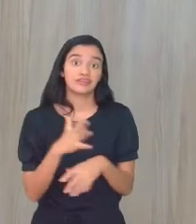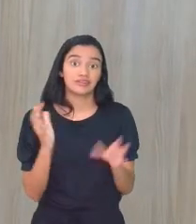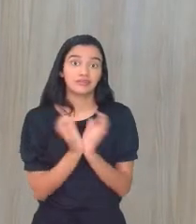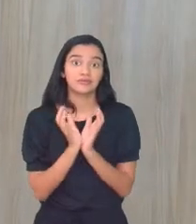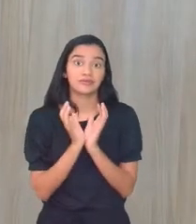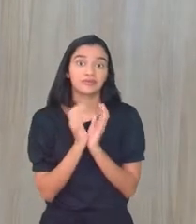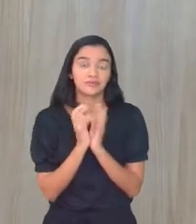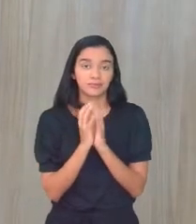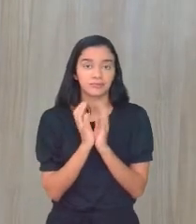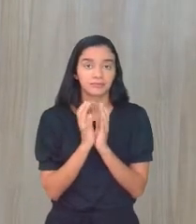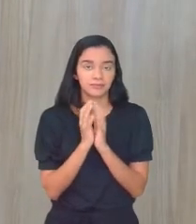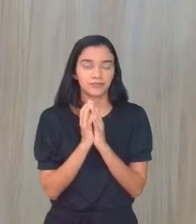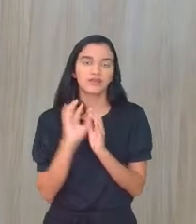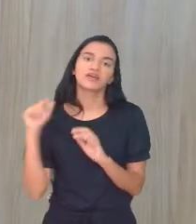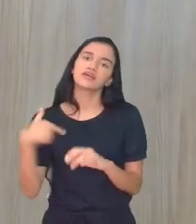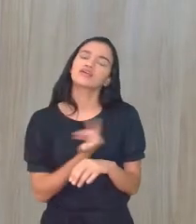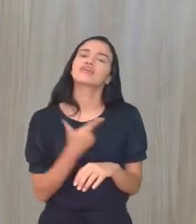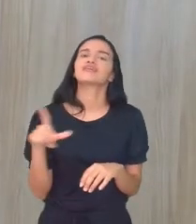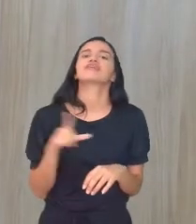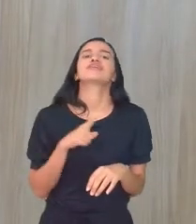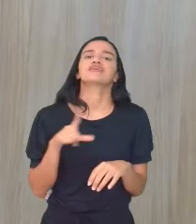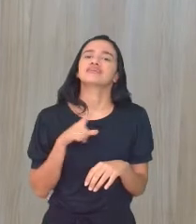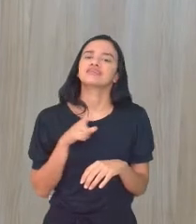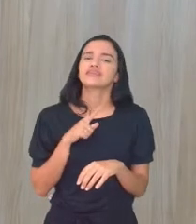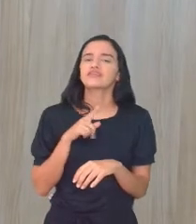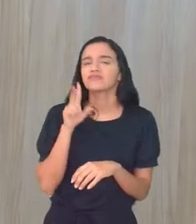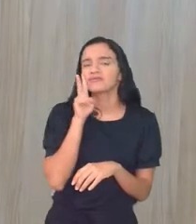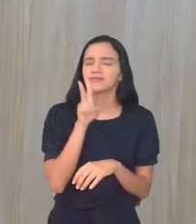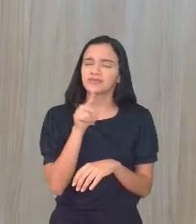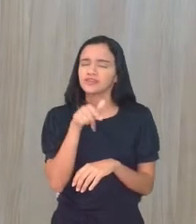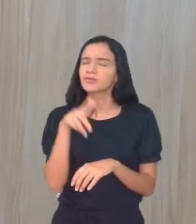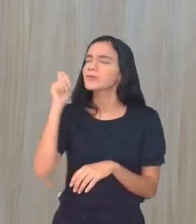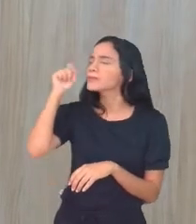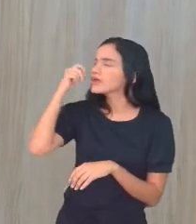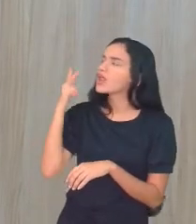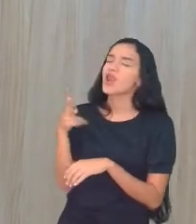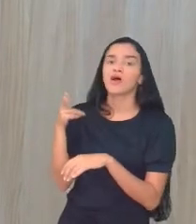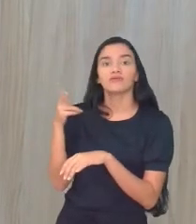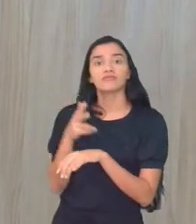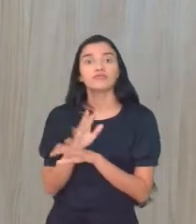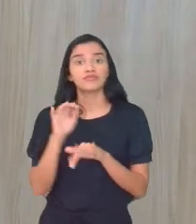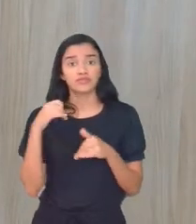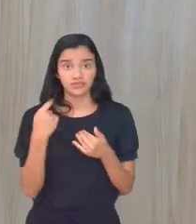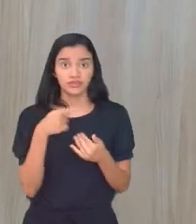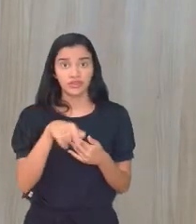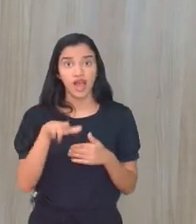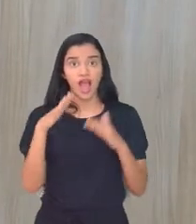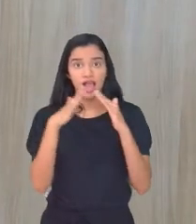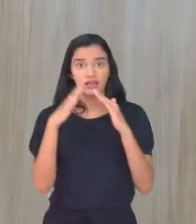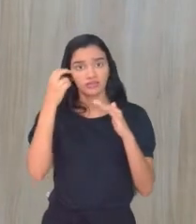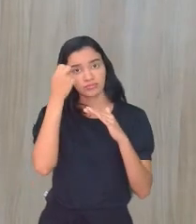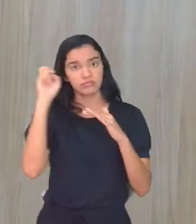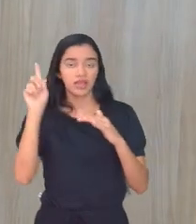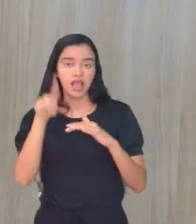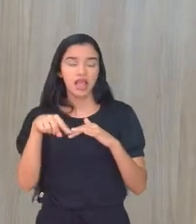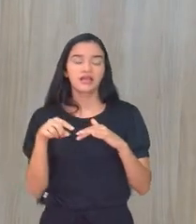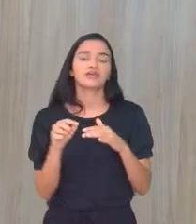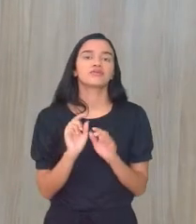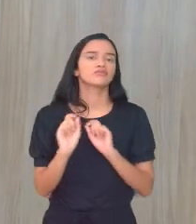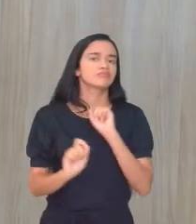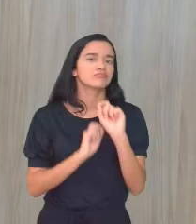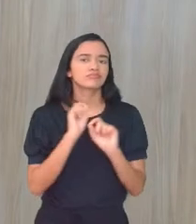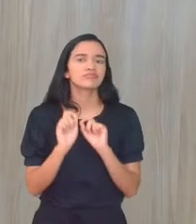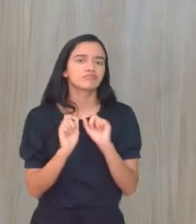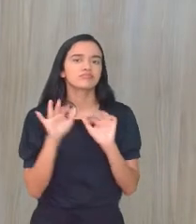Recife. A gente deve ter visto aí, né, vocês viram pelo vídeo, a Casa da Cultura. Ela é,